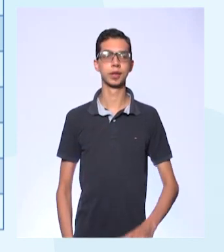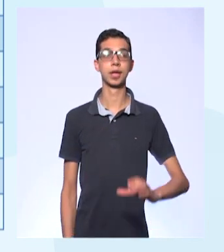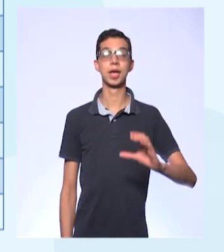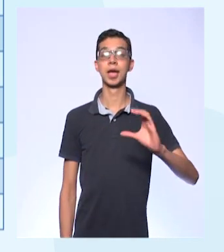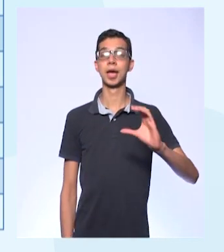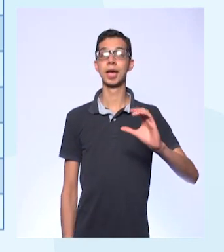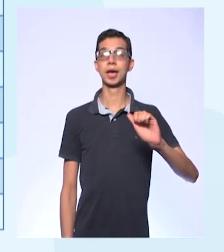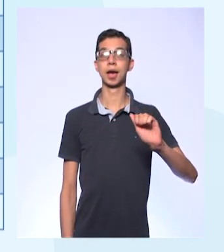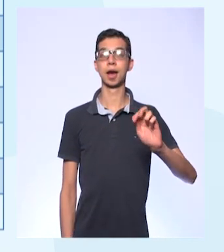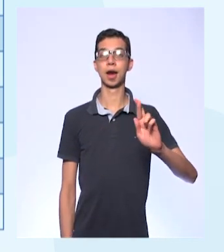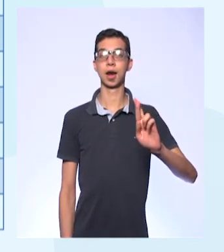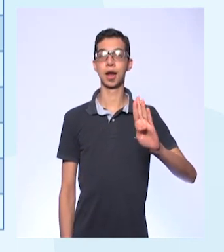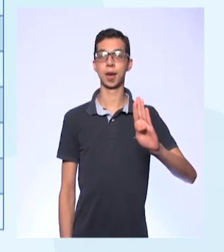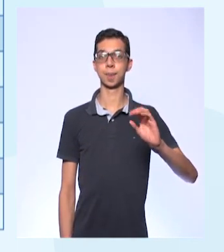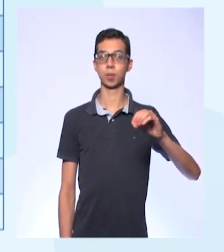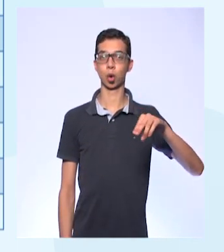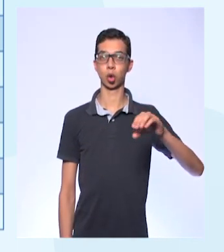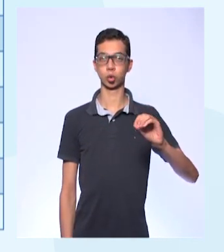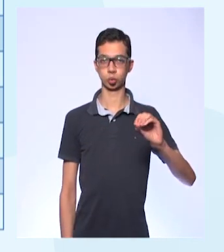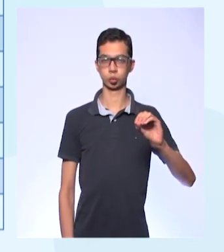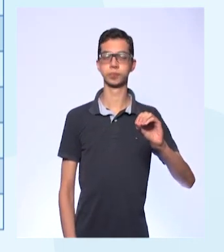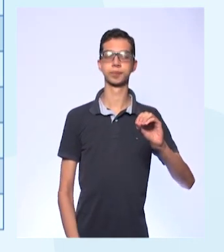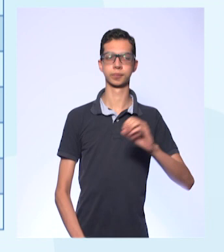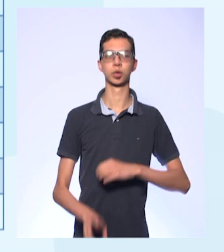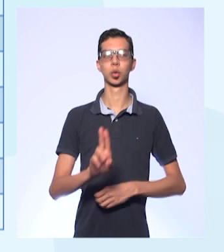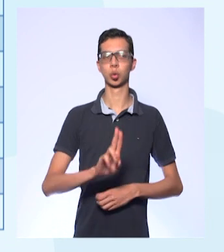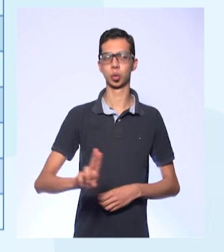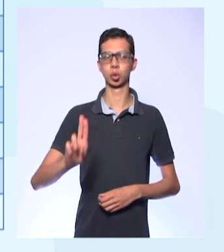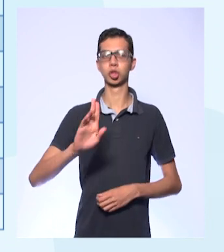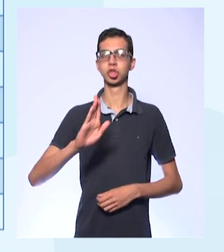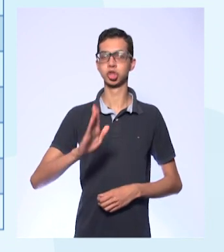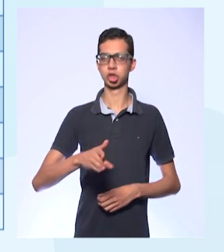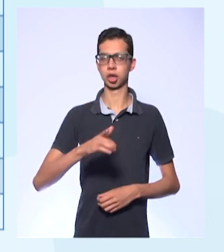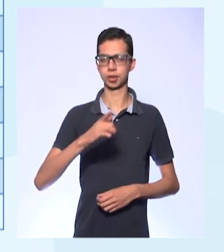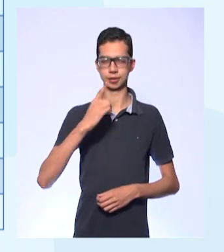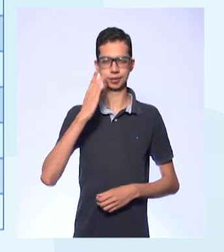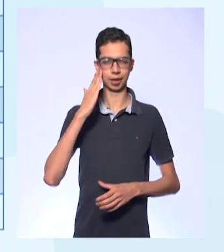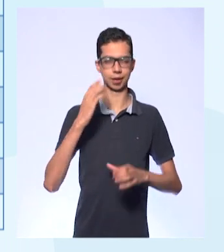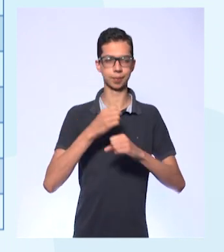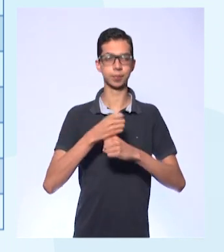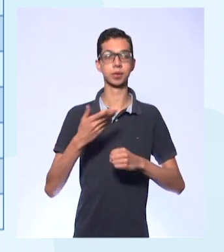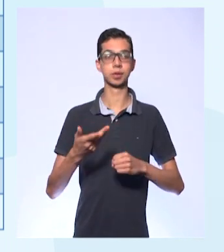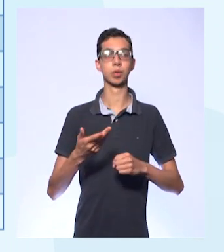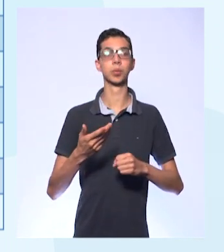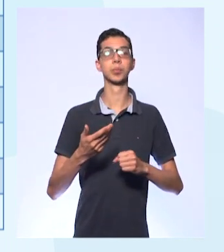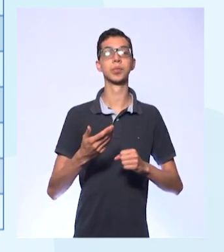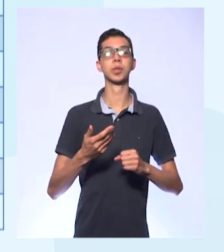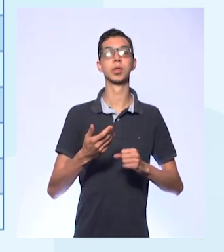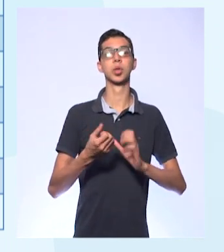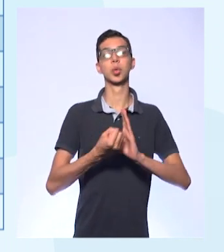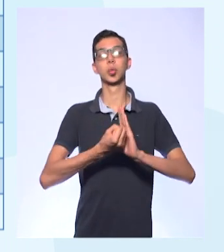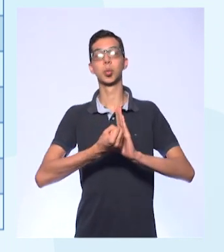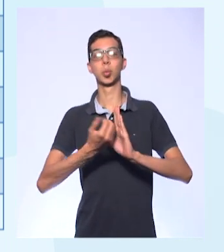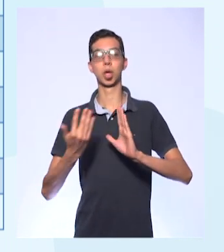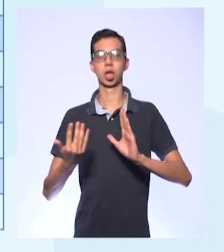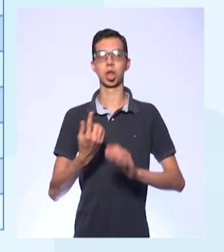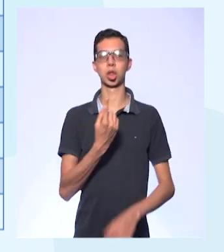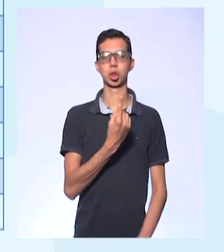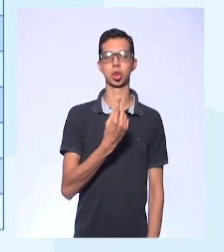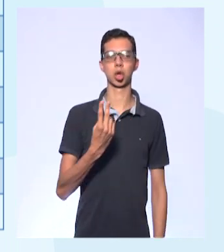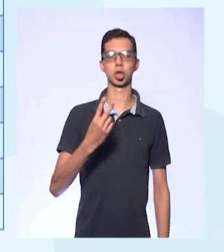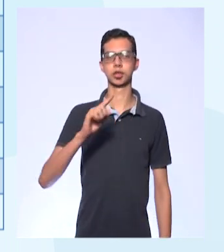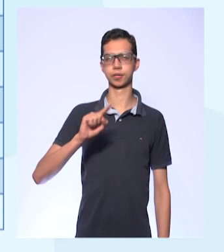de calcular agora, que pela quantidade dos seus isótopos, deu 12,011. Vamos usar o valor